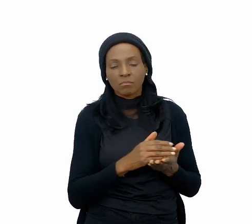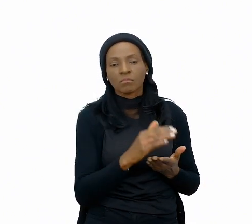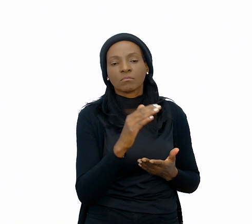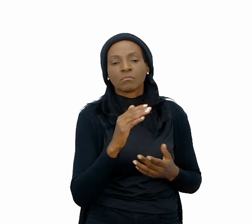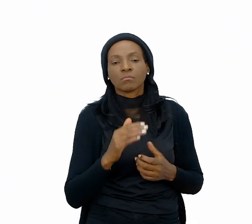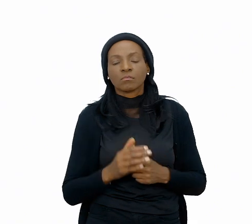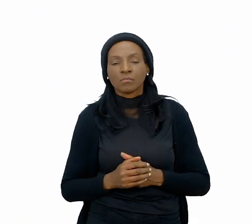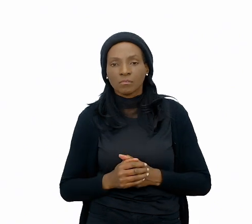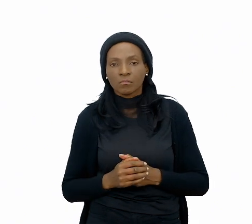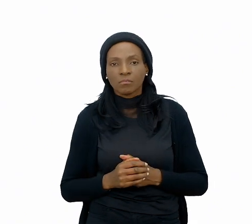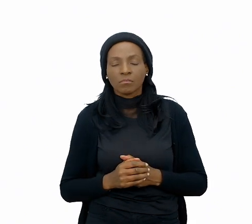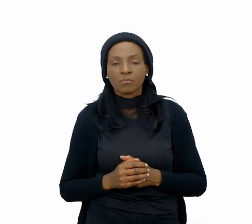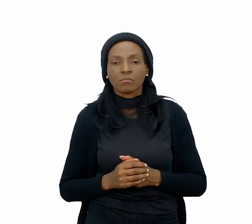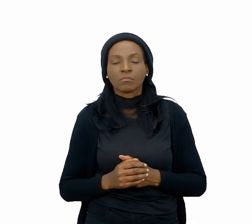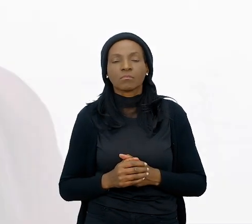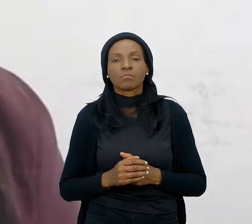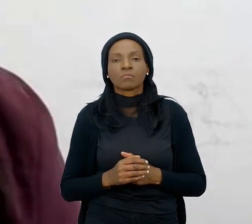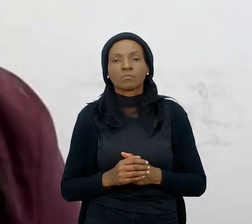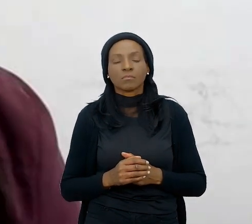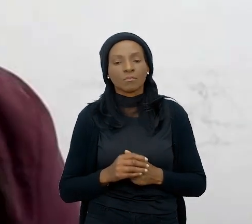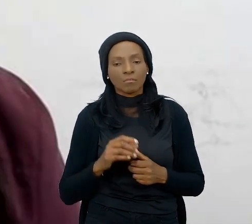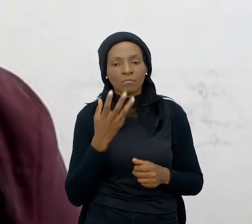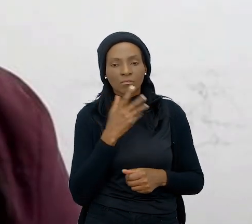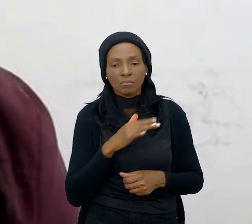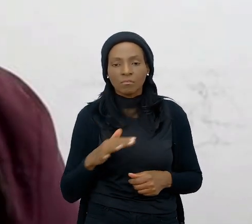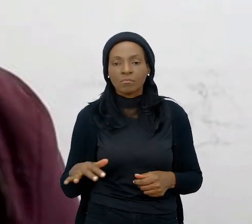inicialmente, elas vão